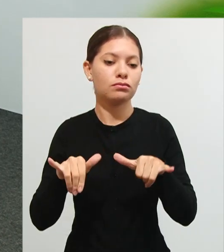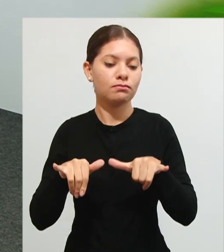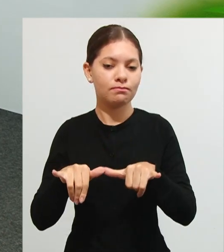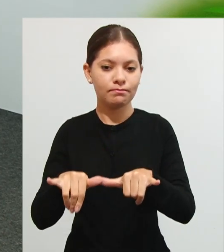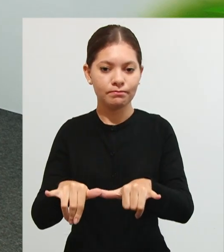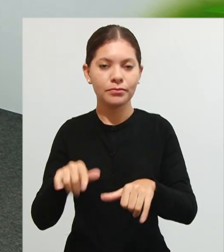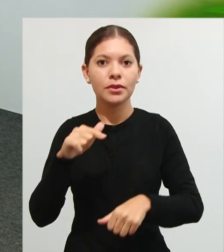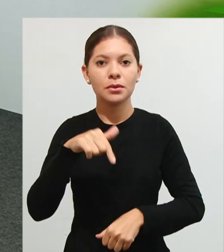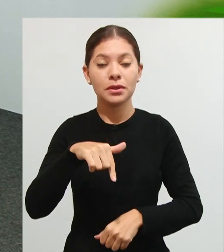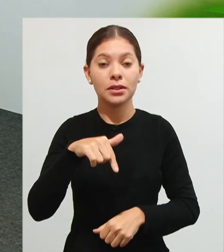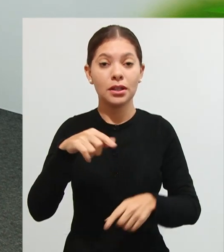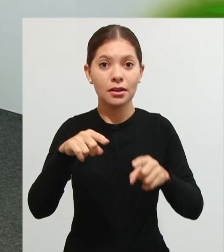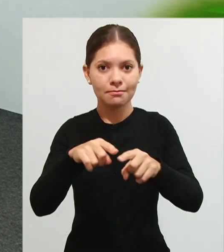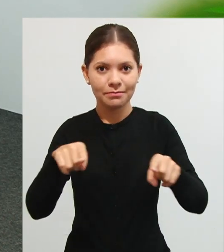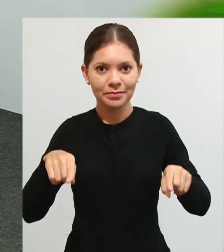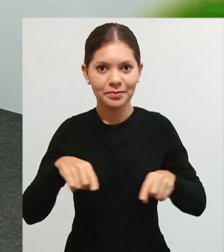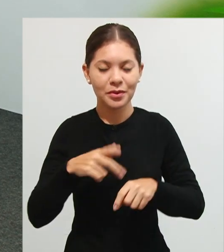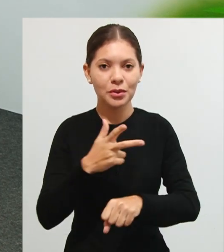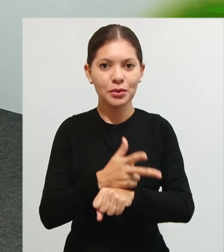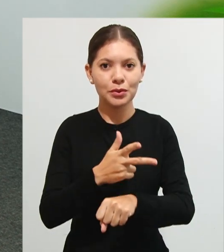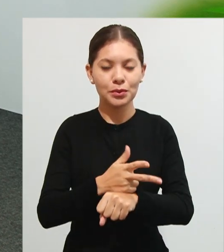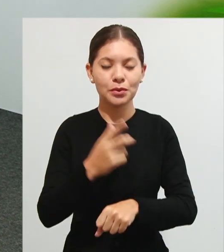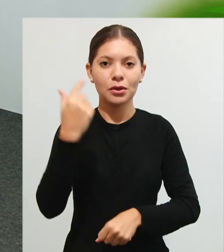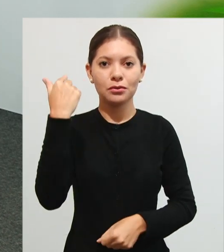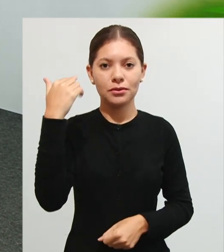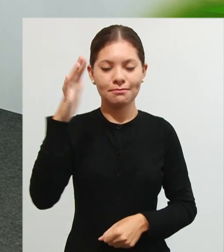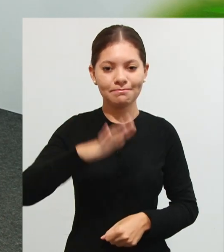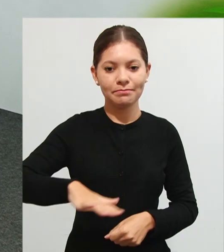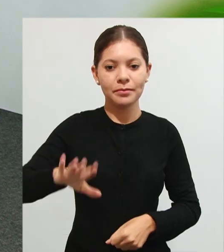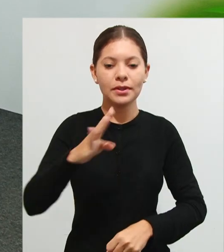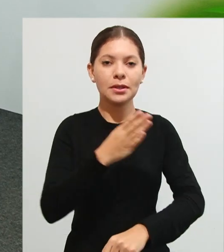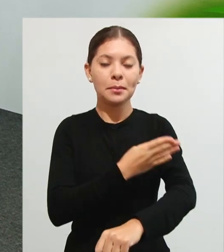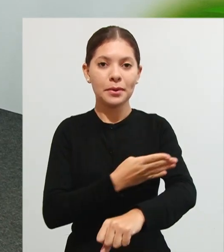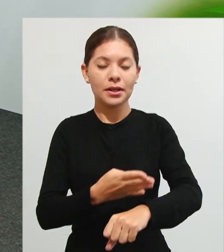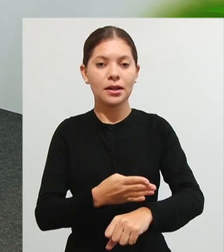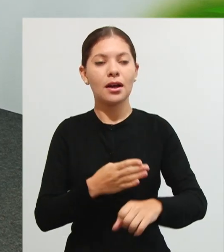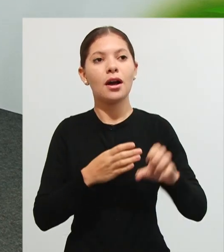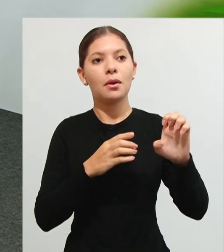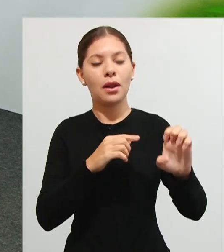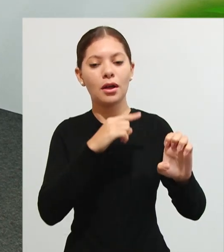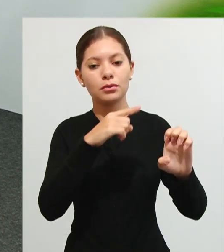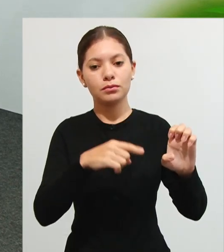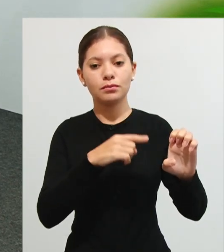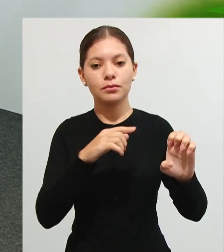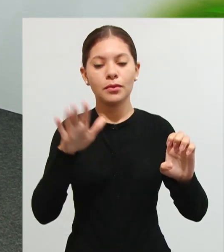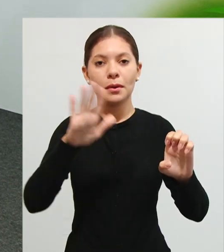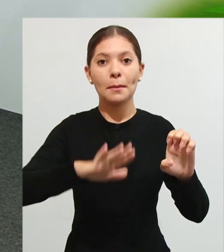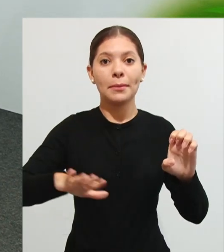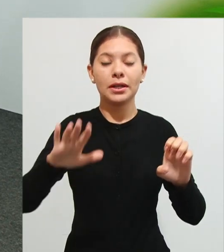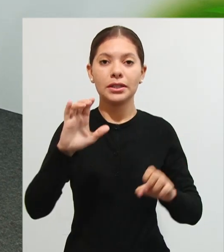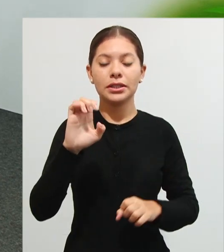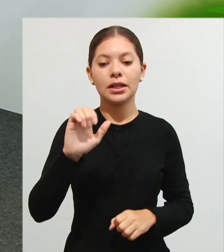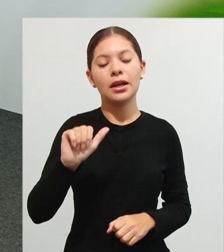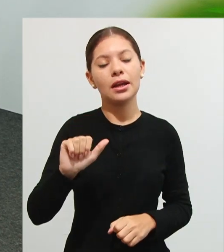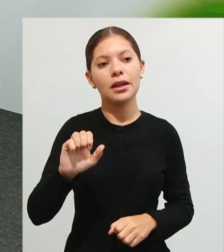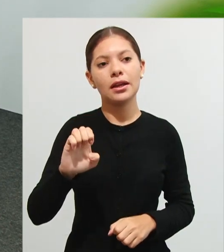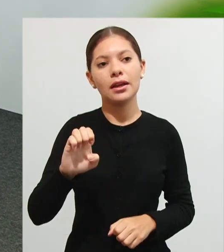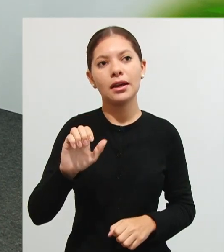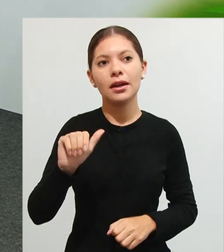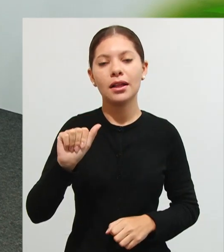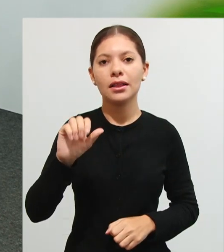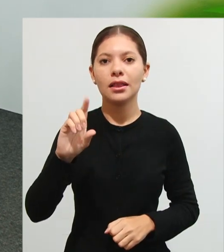campus Zona Norte. Ao fundo temos uma parede branca, ao lado outra parede com os dizeres EAD,